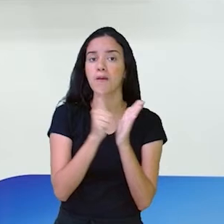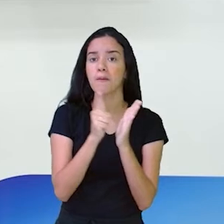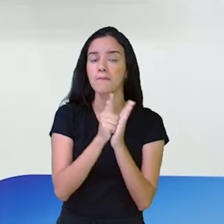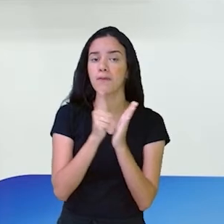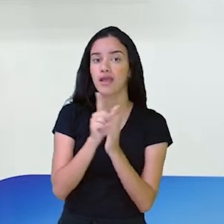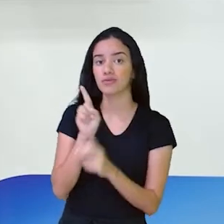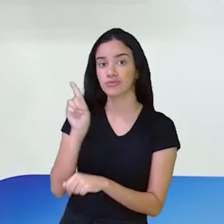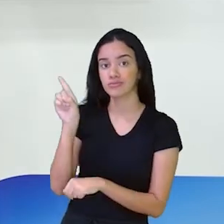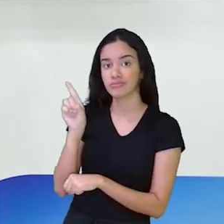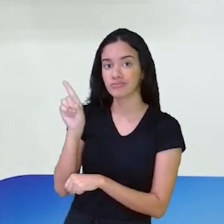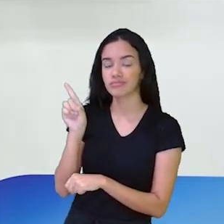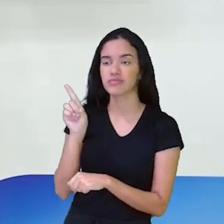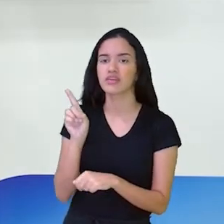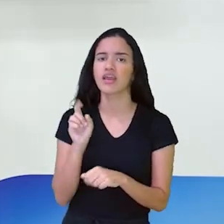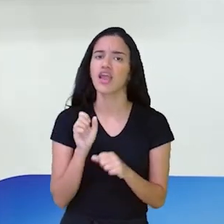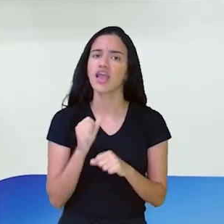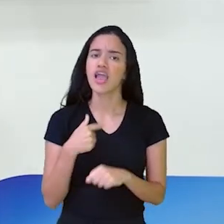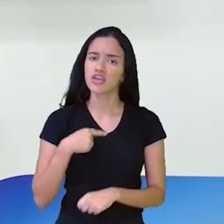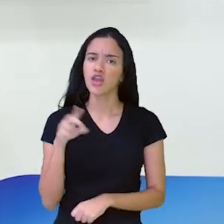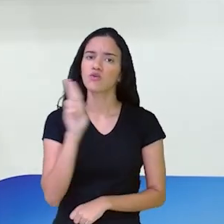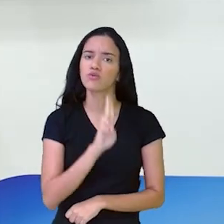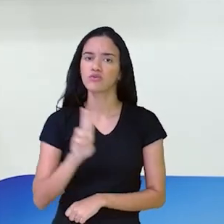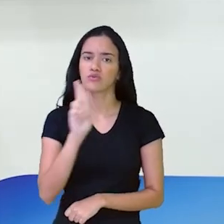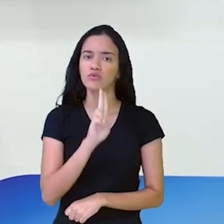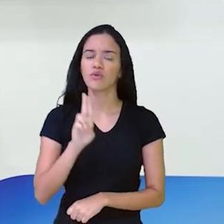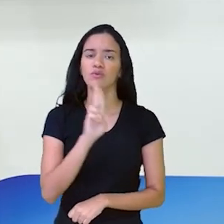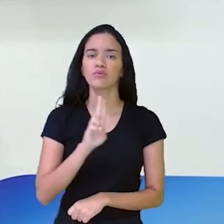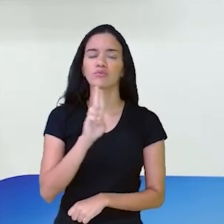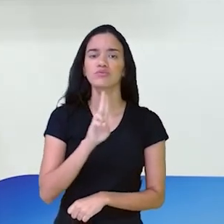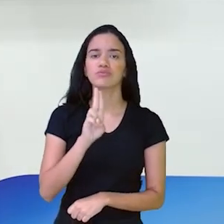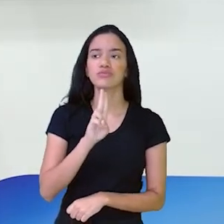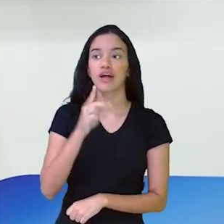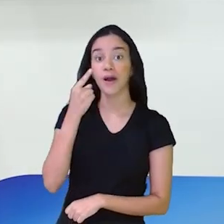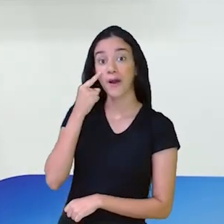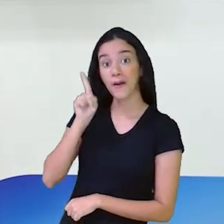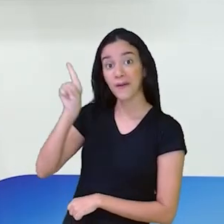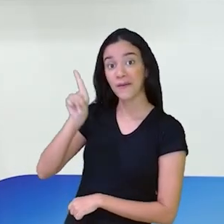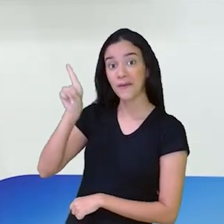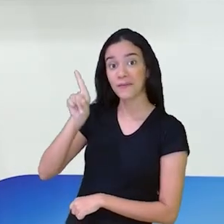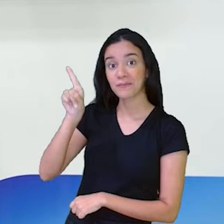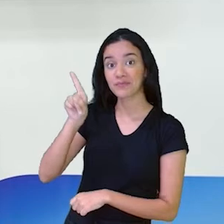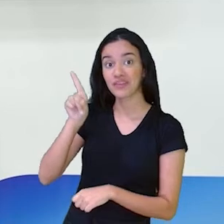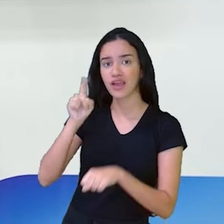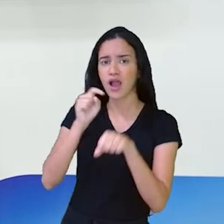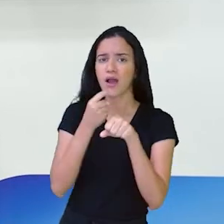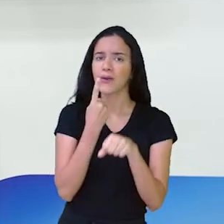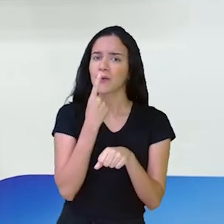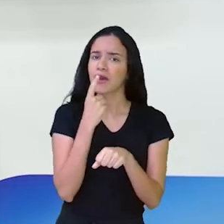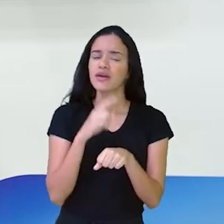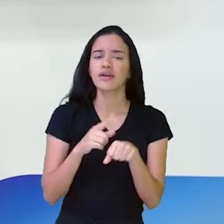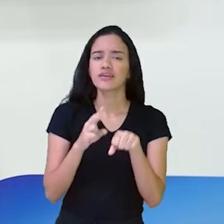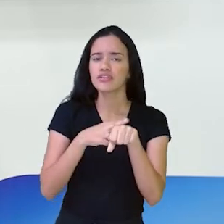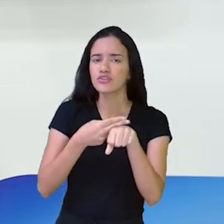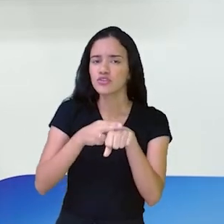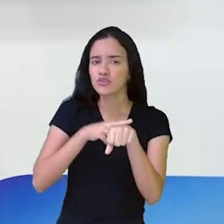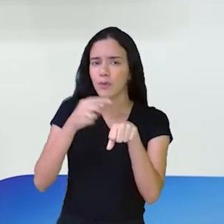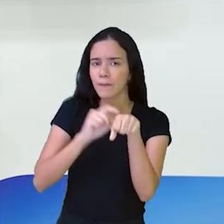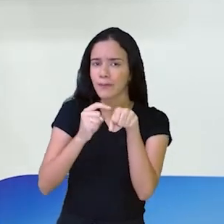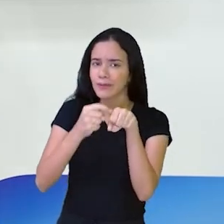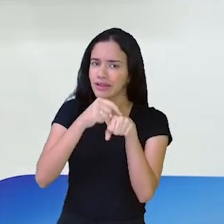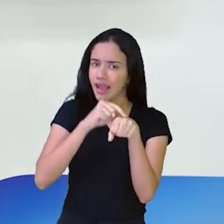bolinhas. E também vou usar, ó, uns casquinhos de docinho de festa. Docinho brigadeiro, aquele que a gente